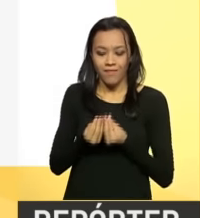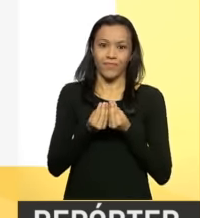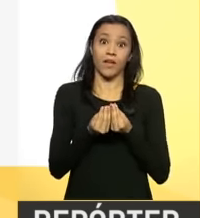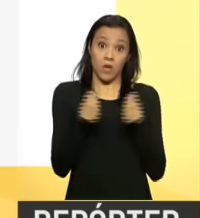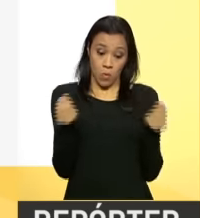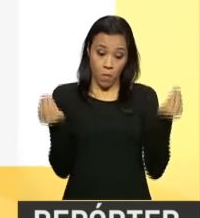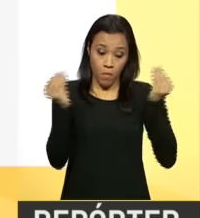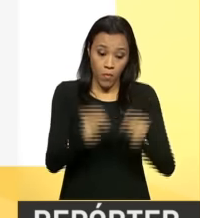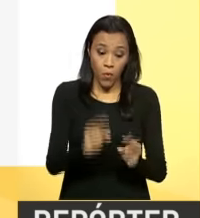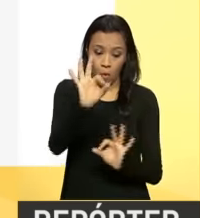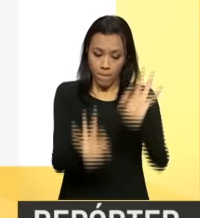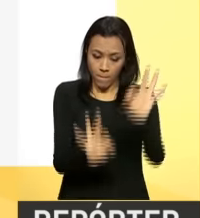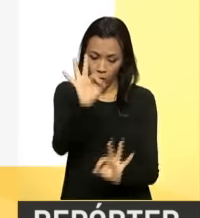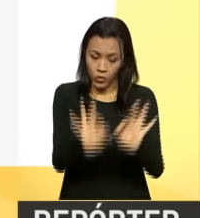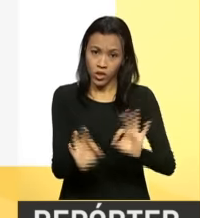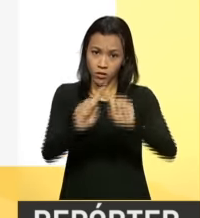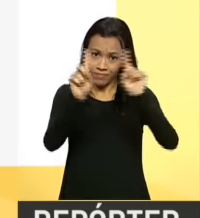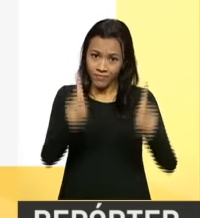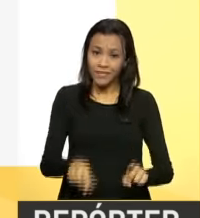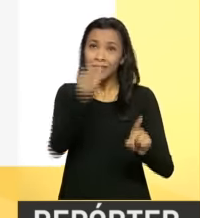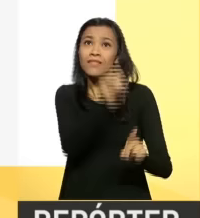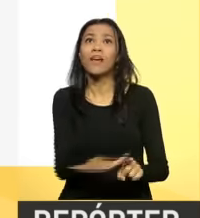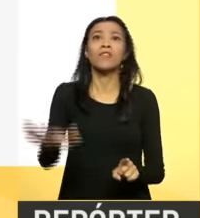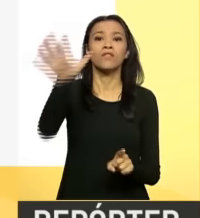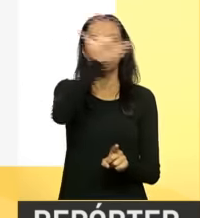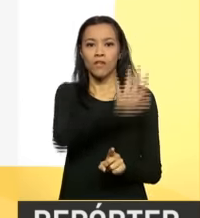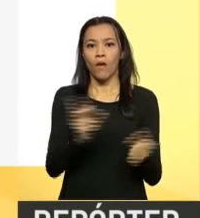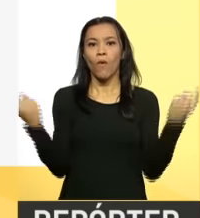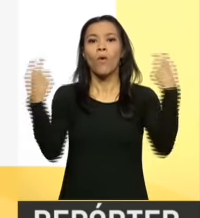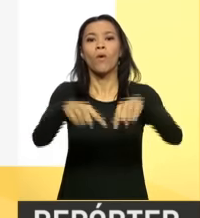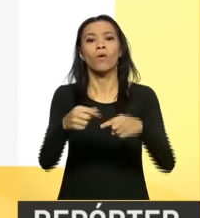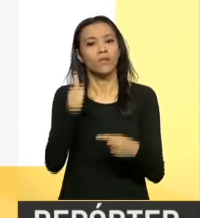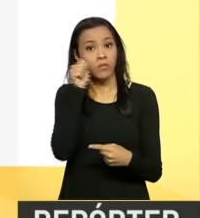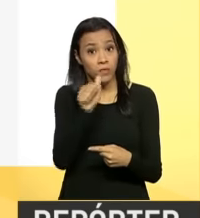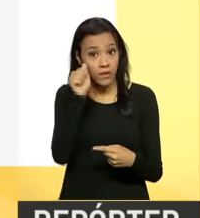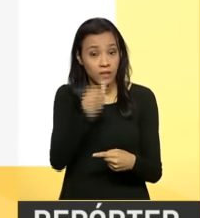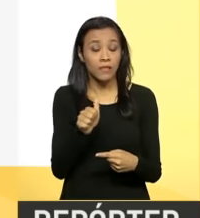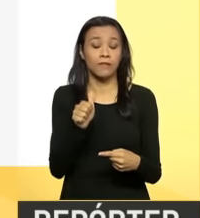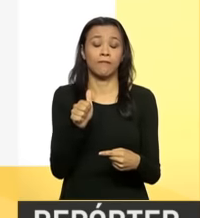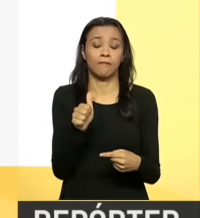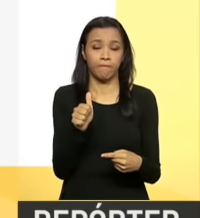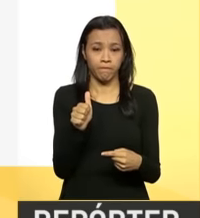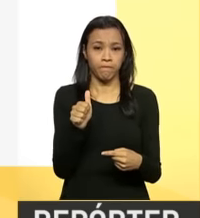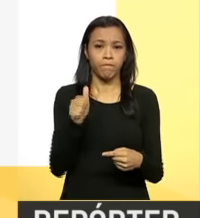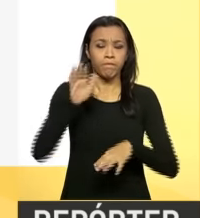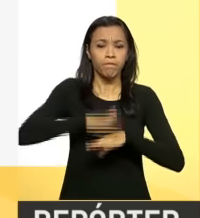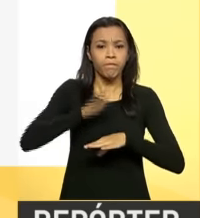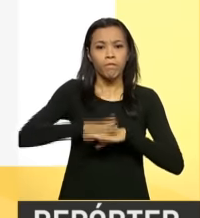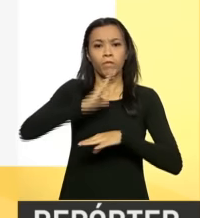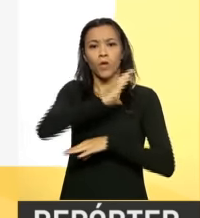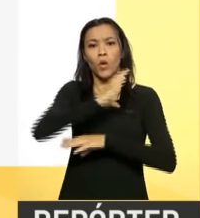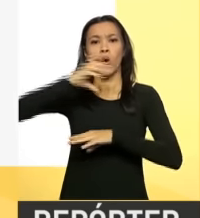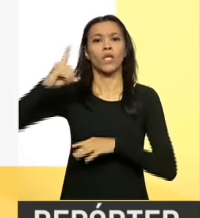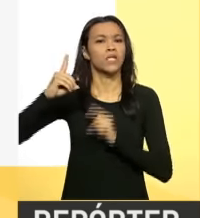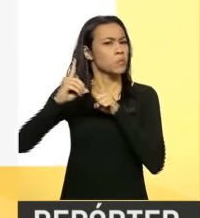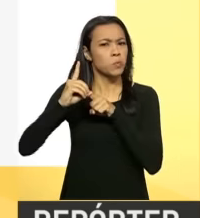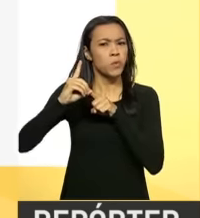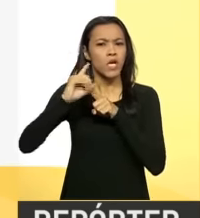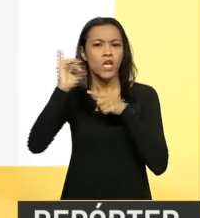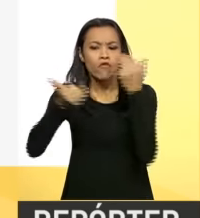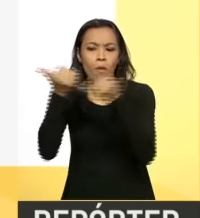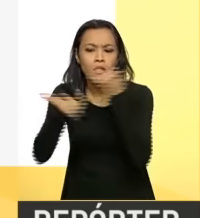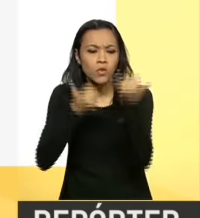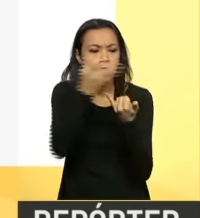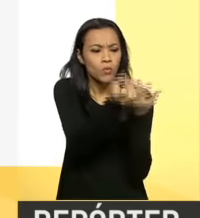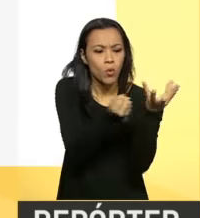plano nacional de combate à violência contra a mulher, sob a coordenação de informações, porque